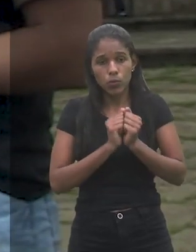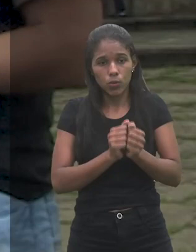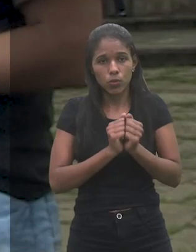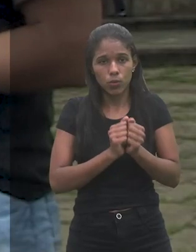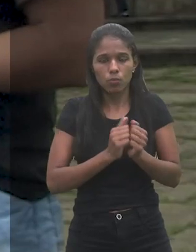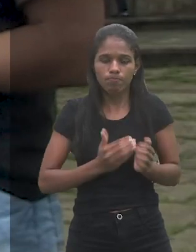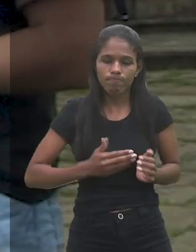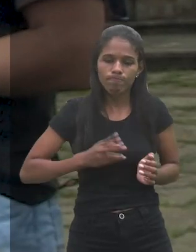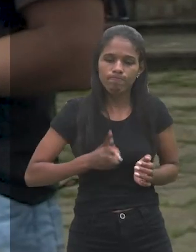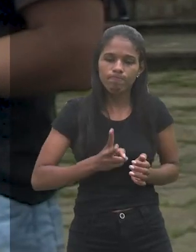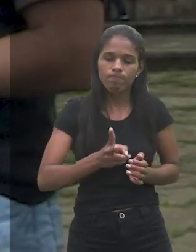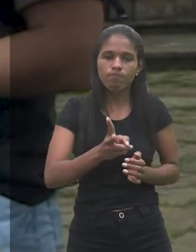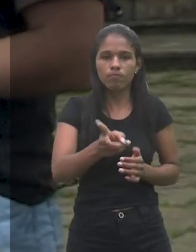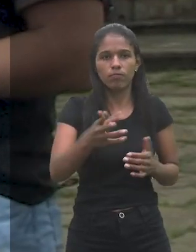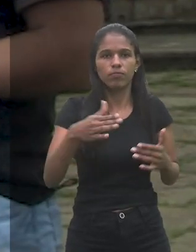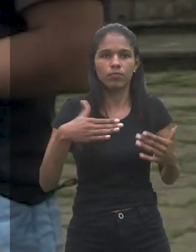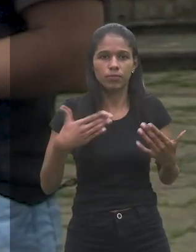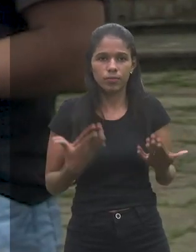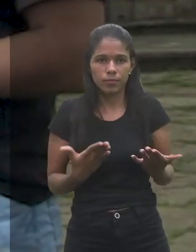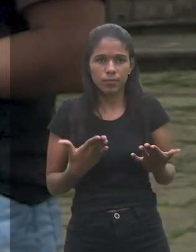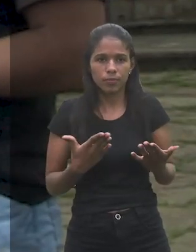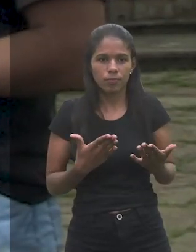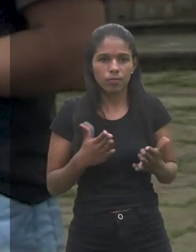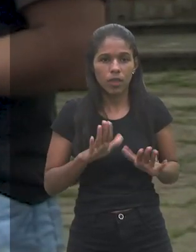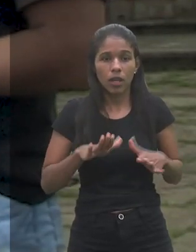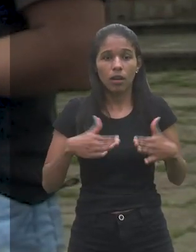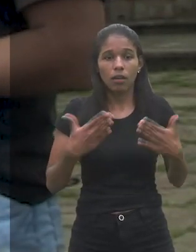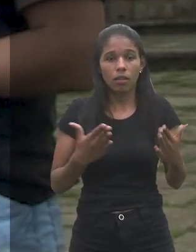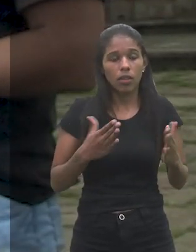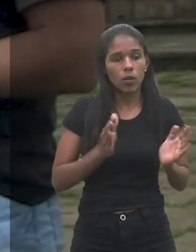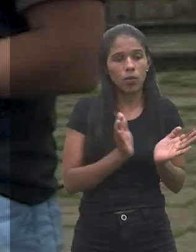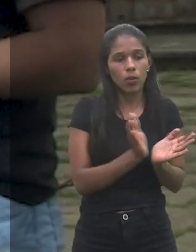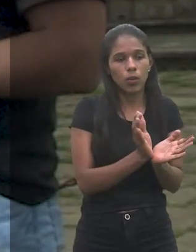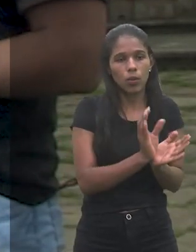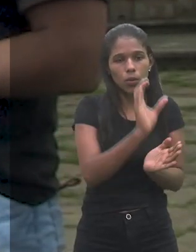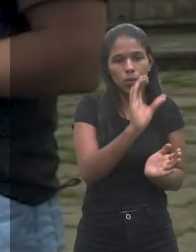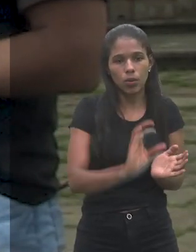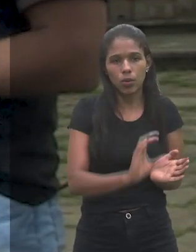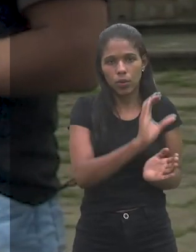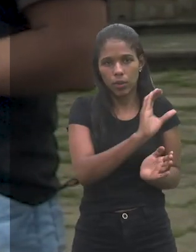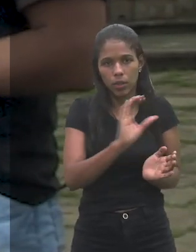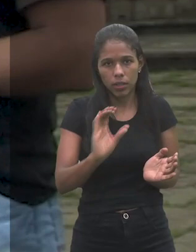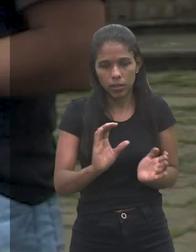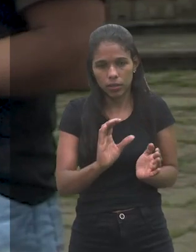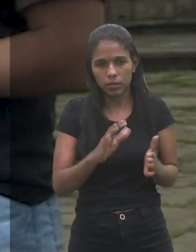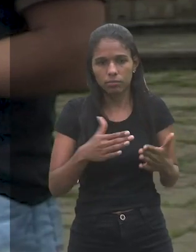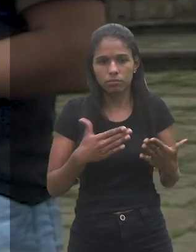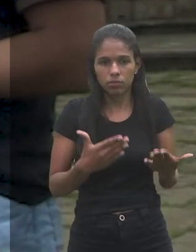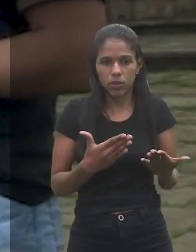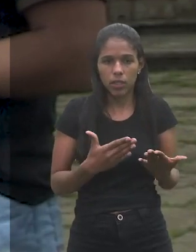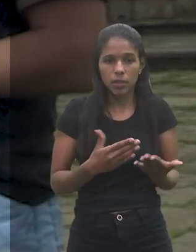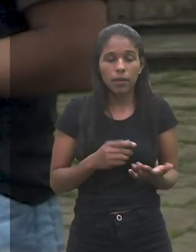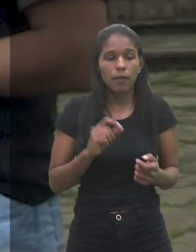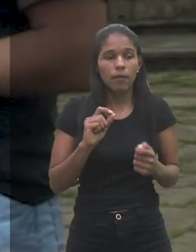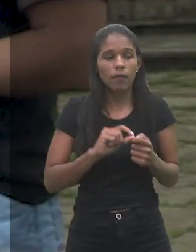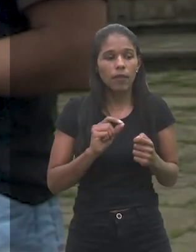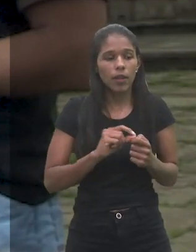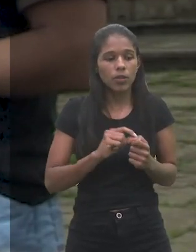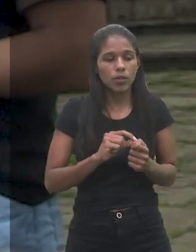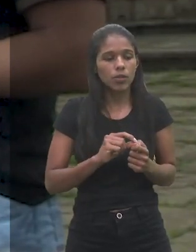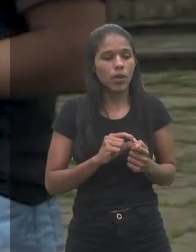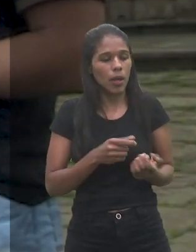na obra em rococó, a pedido dessa irmandade que contratou, que eram militares, advogados, intelectuais e músicos.